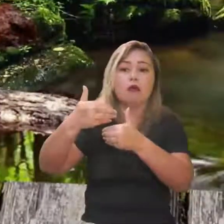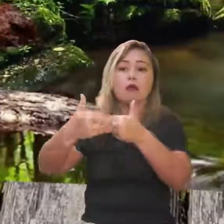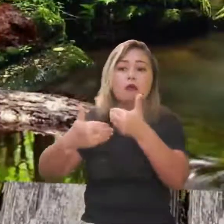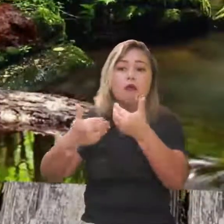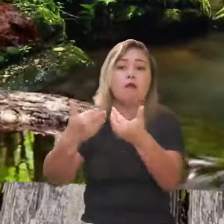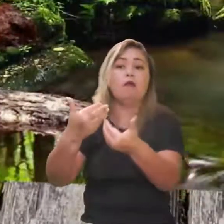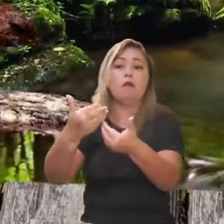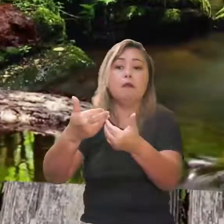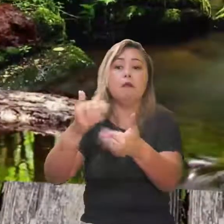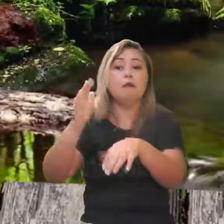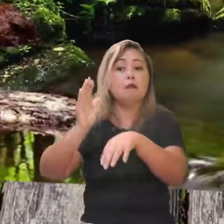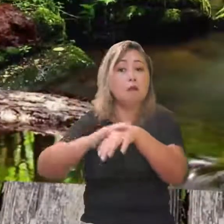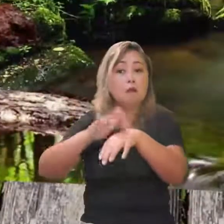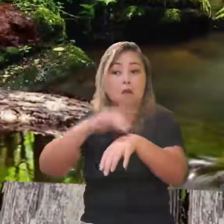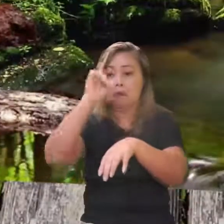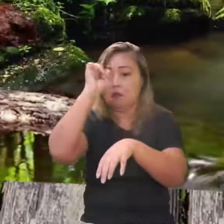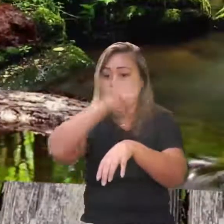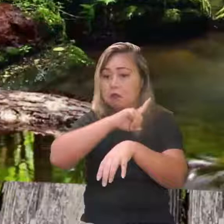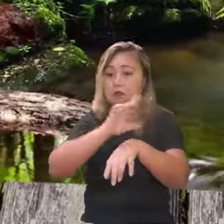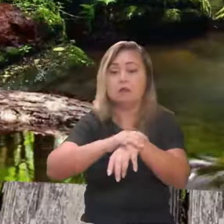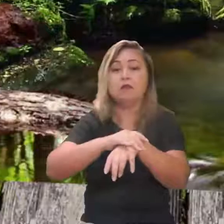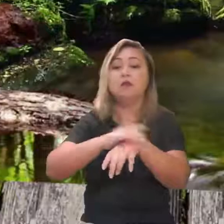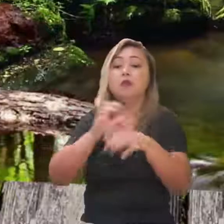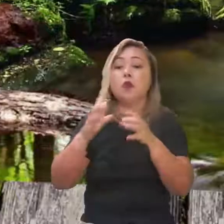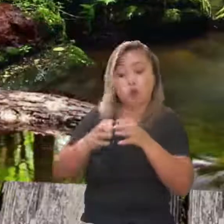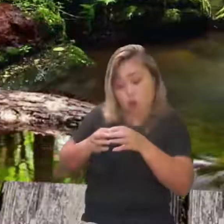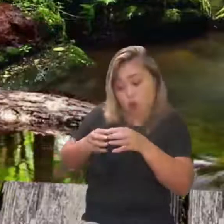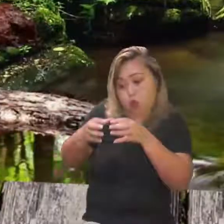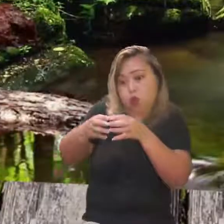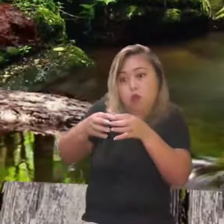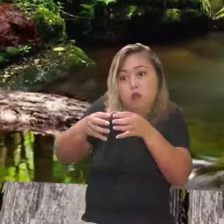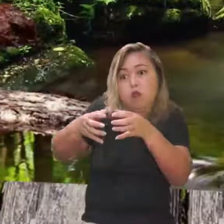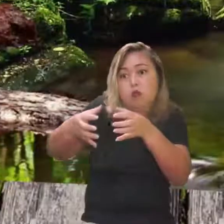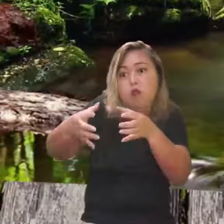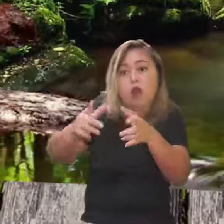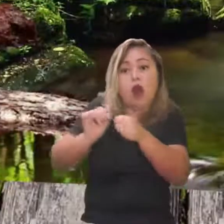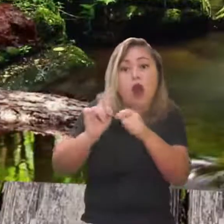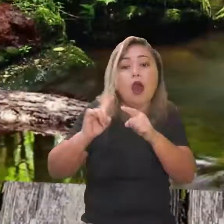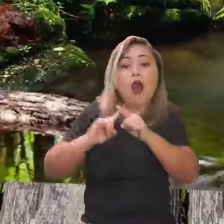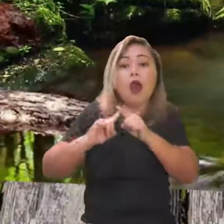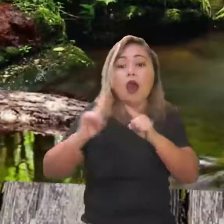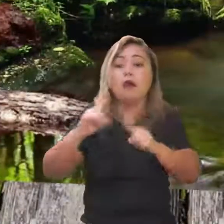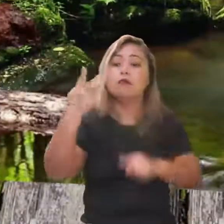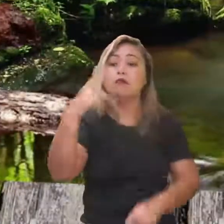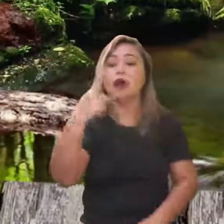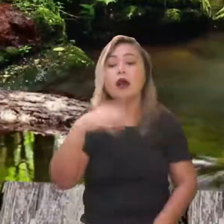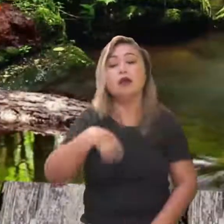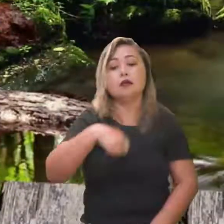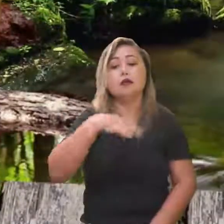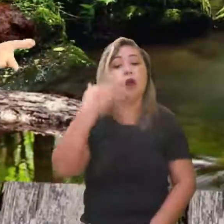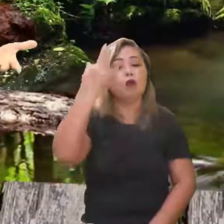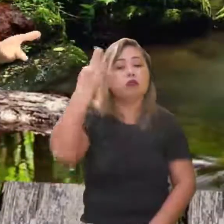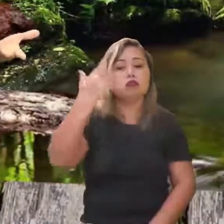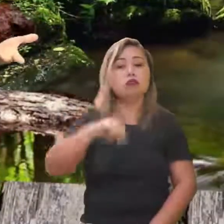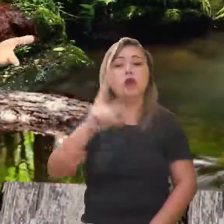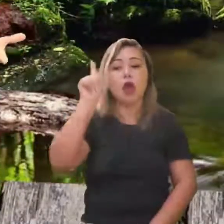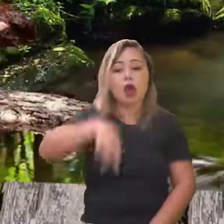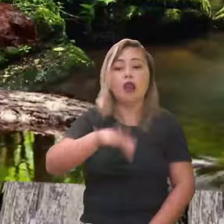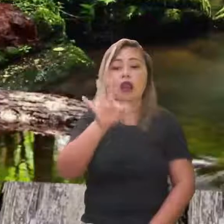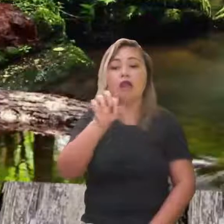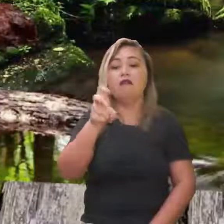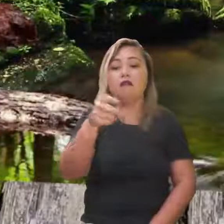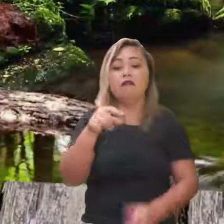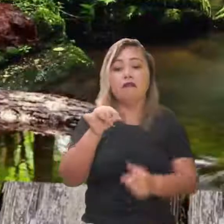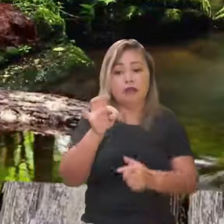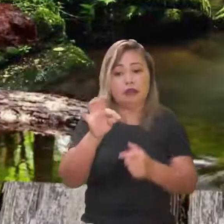complexo. Tá? Só que, para Aristóteles, que era fixista,